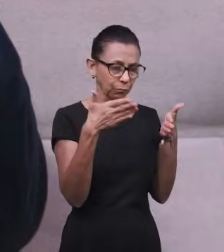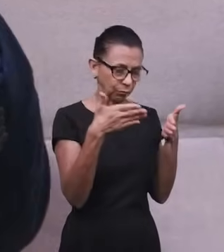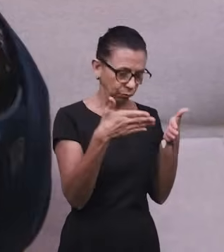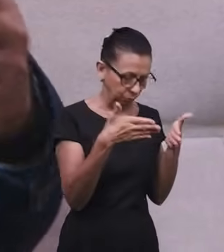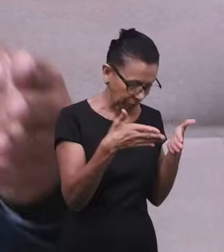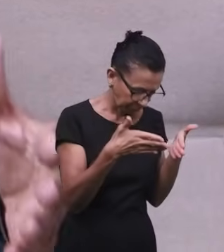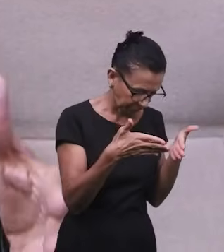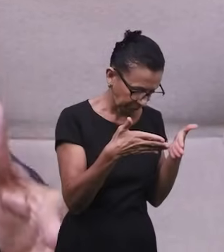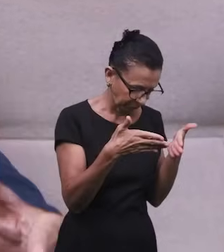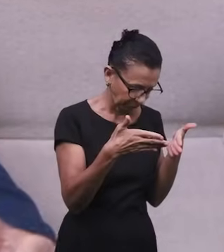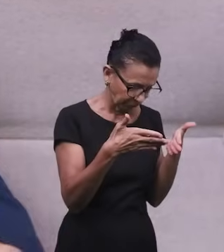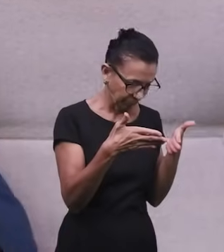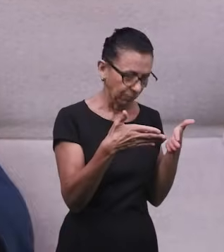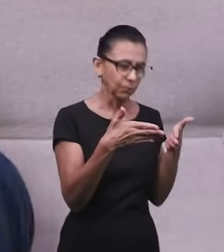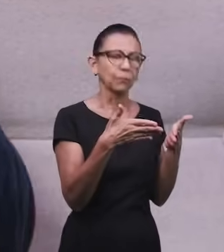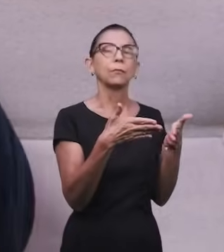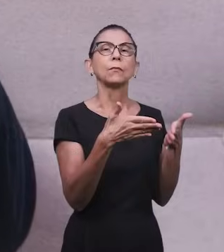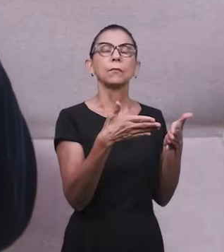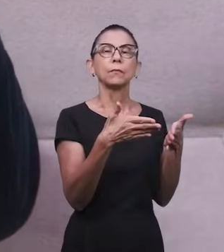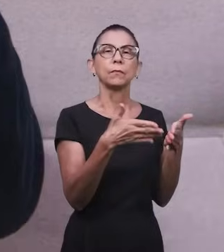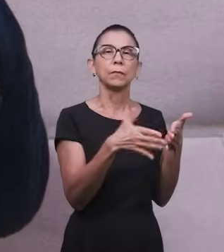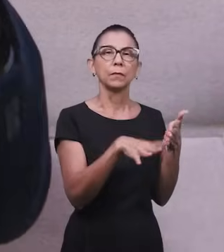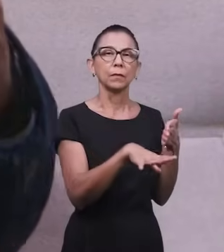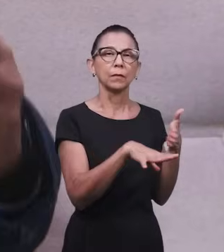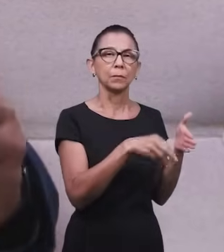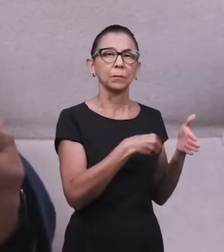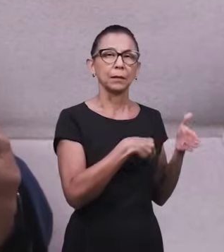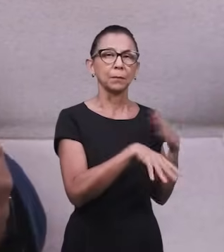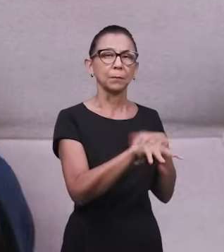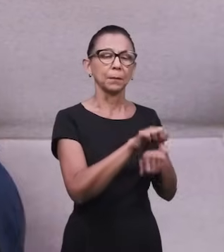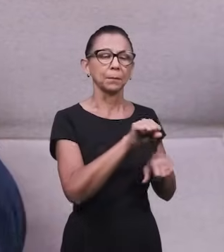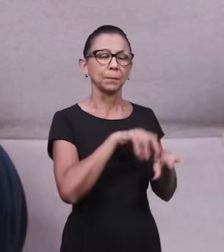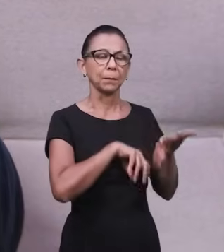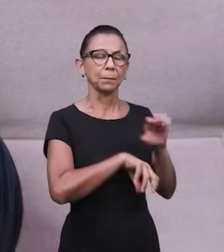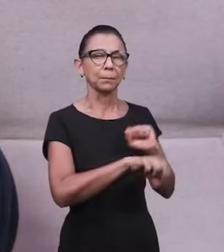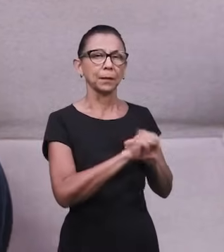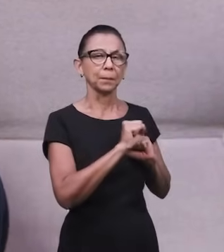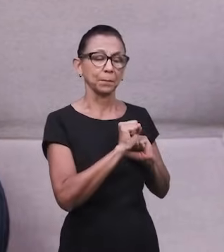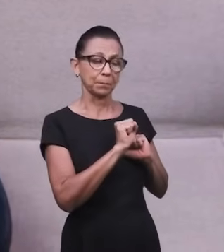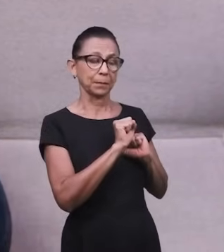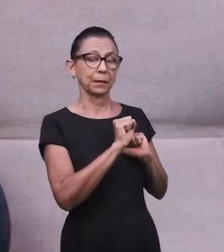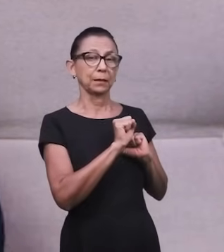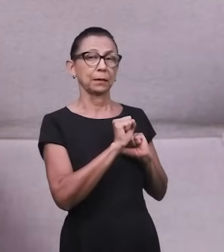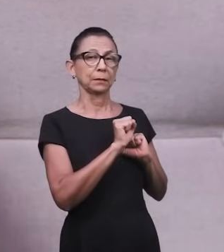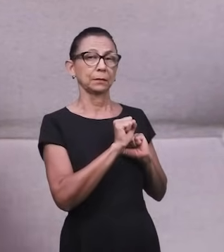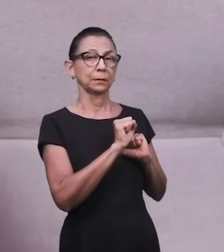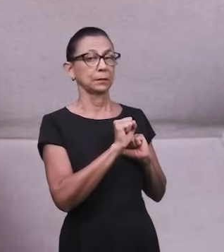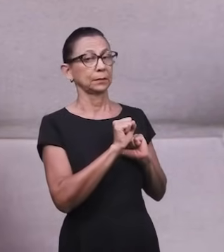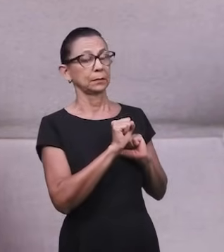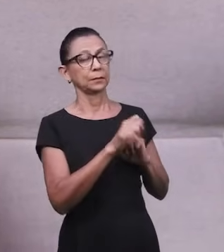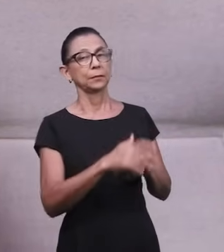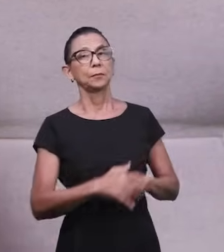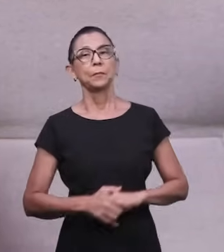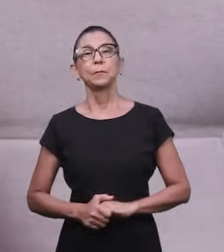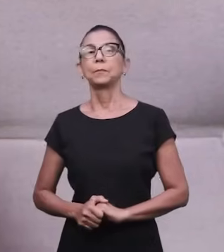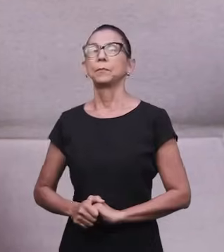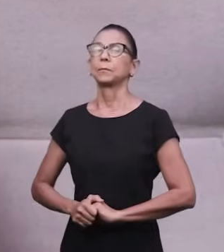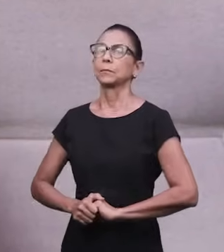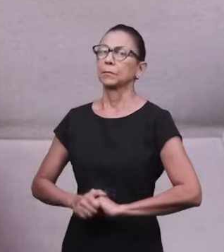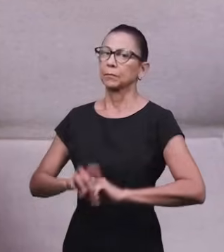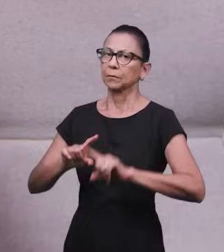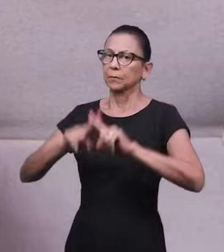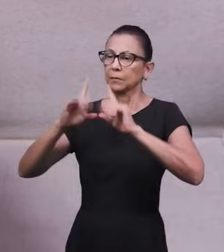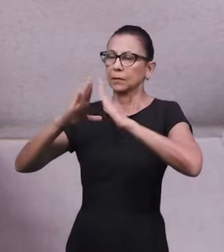se aprofundando, né? Vai se agravando, afetam a todos, mas a